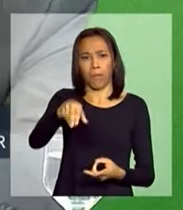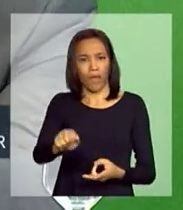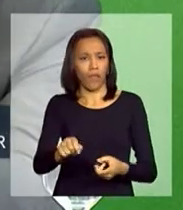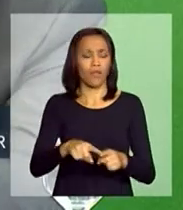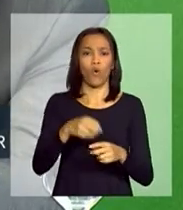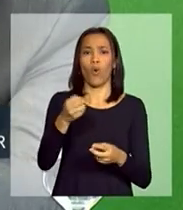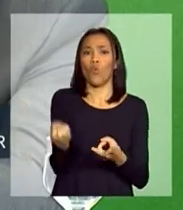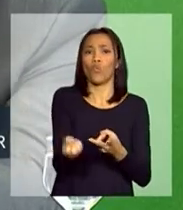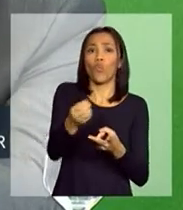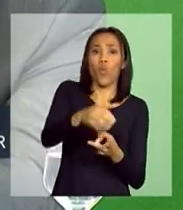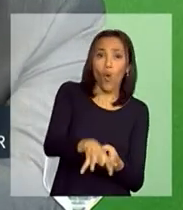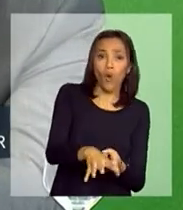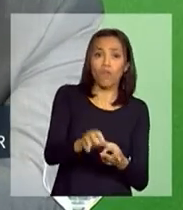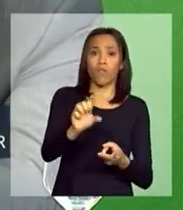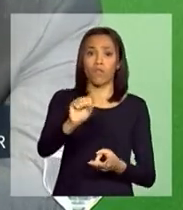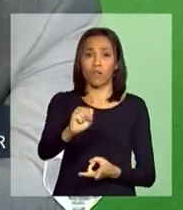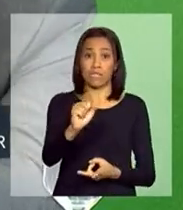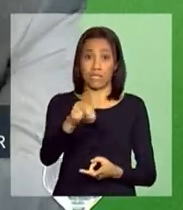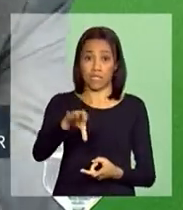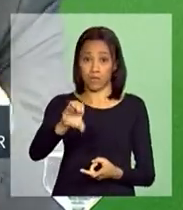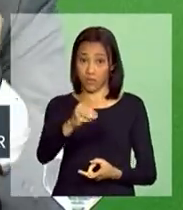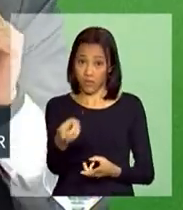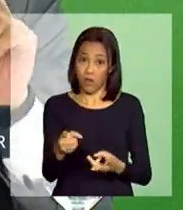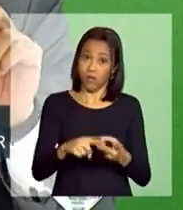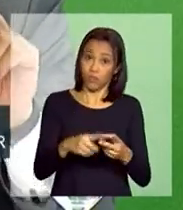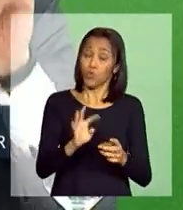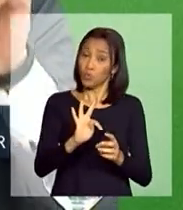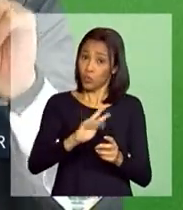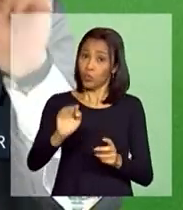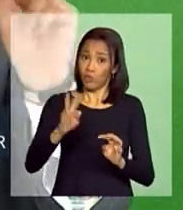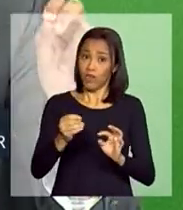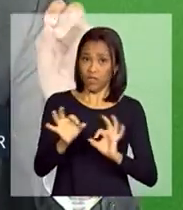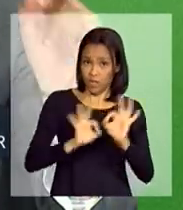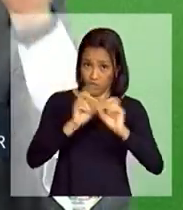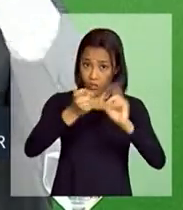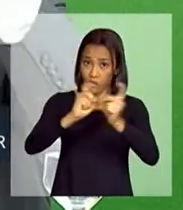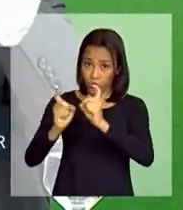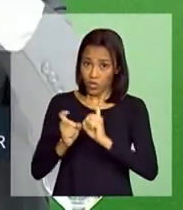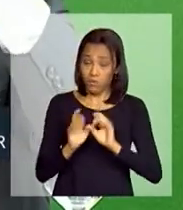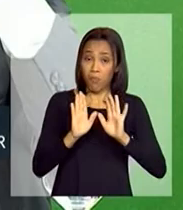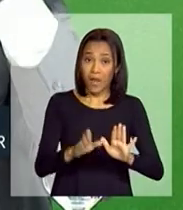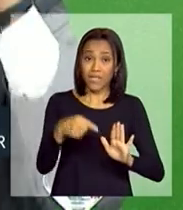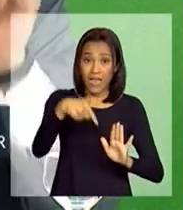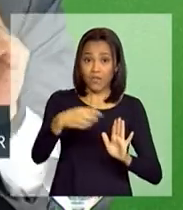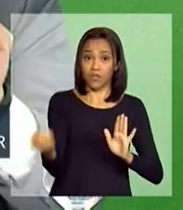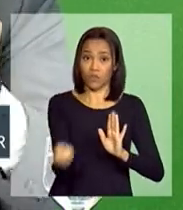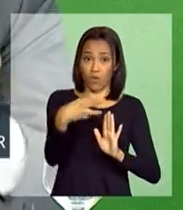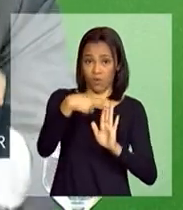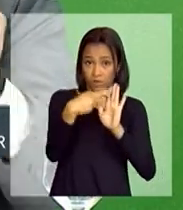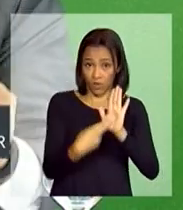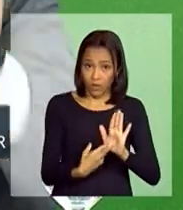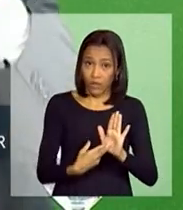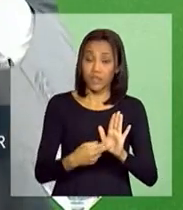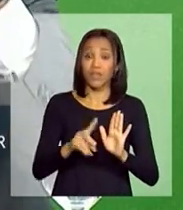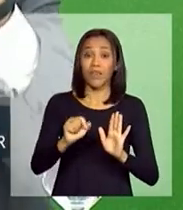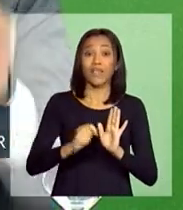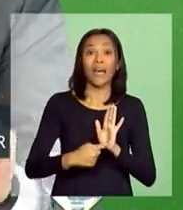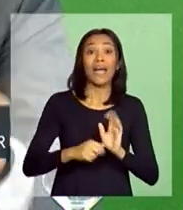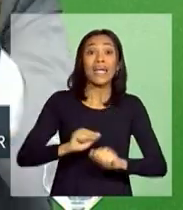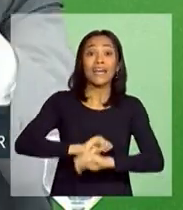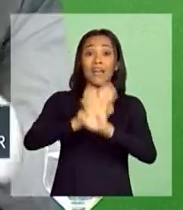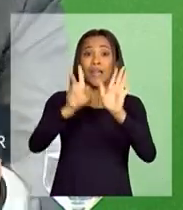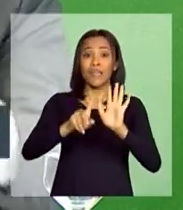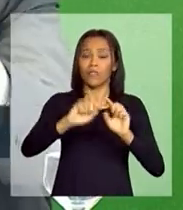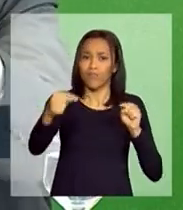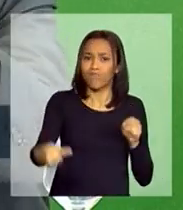tudo isso vai ser discutido ao longo da implementação desse plano mas nesse momento as meninas concretas que estão sendo tomadas elas visam dar efetividade